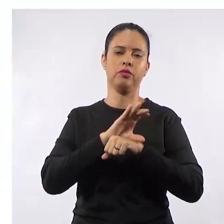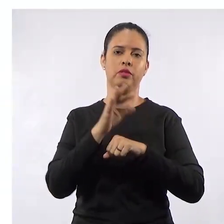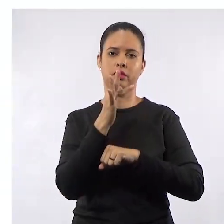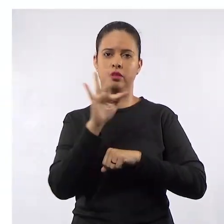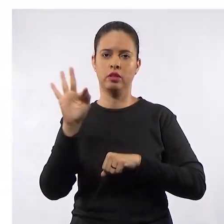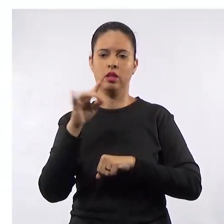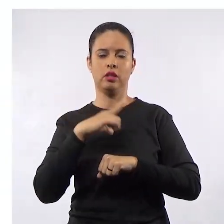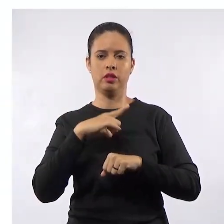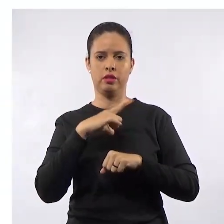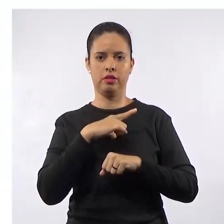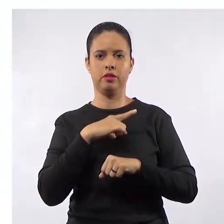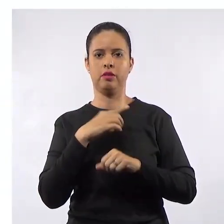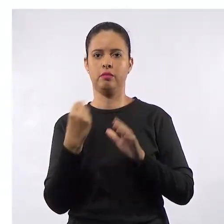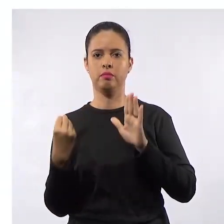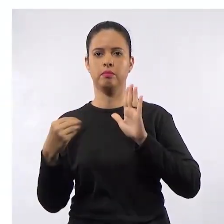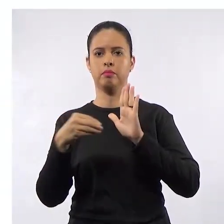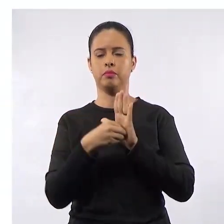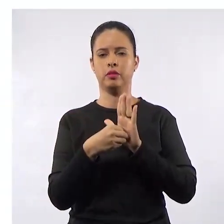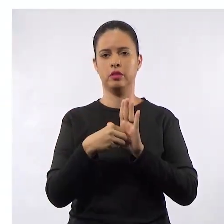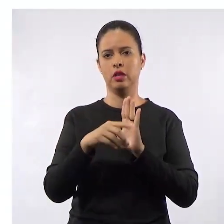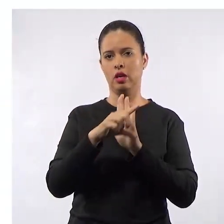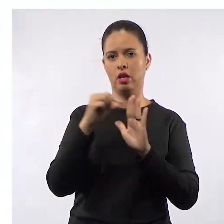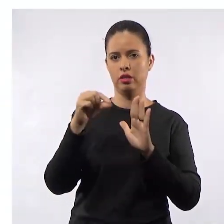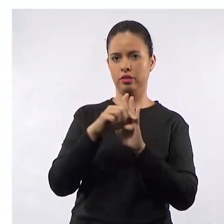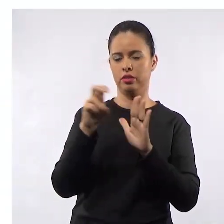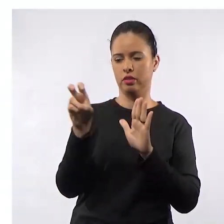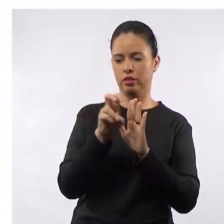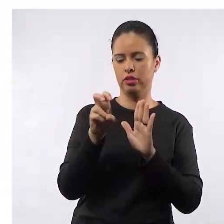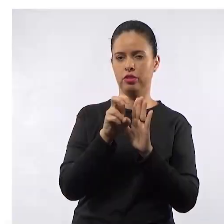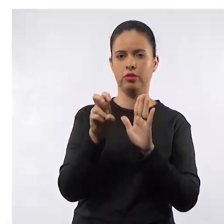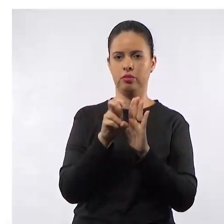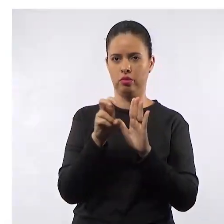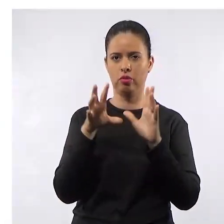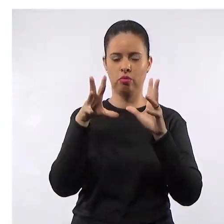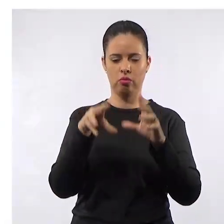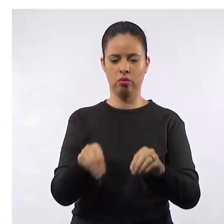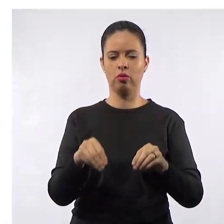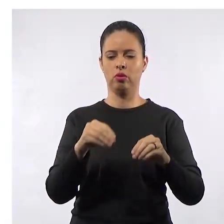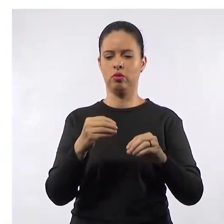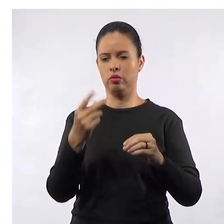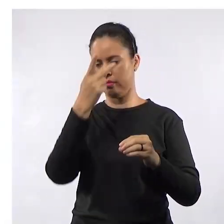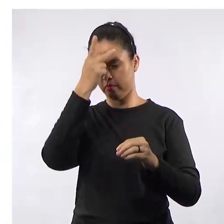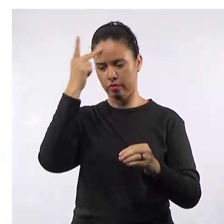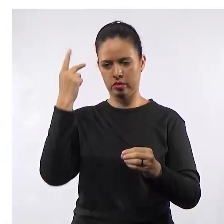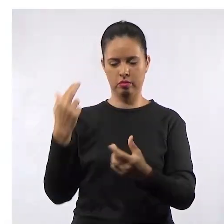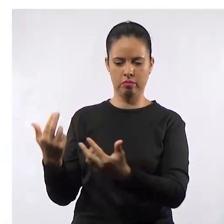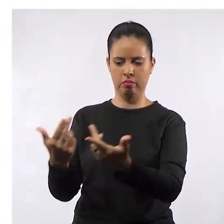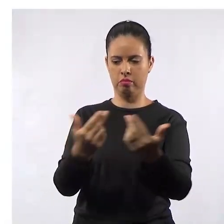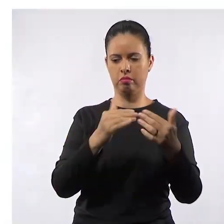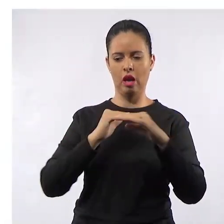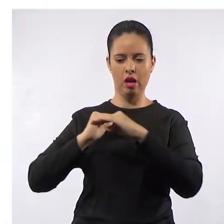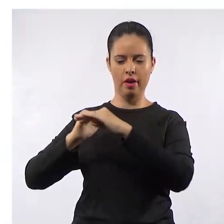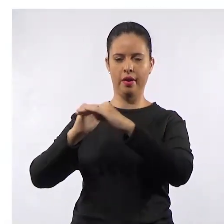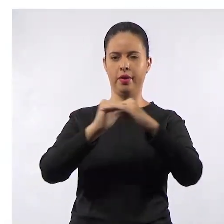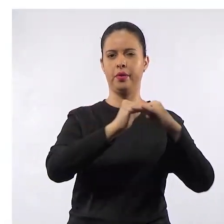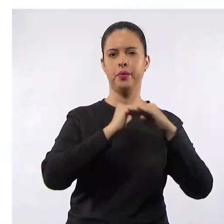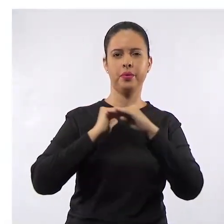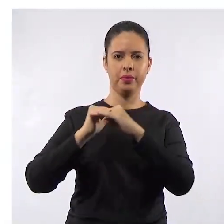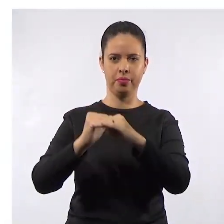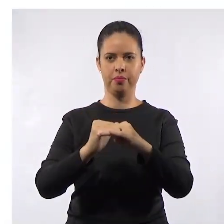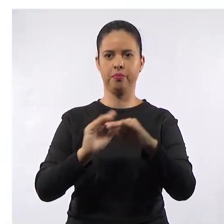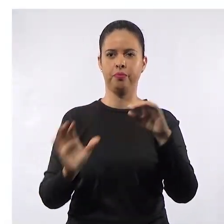Federal, passou a vir aqui, ó, dentro do artigo 5º, todos são iguais perante a lei, sem distinção de qualquer